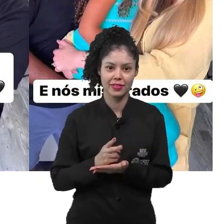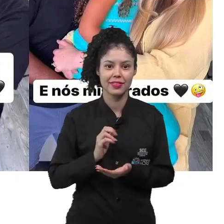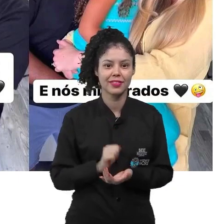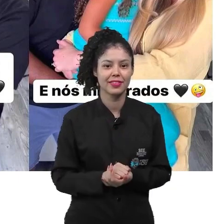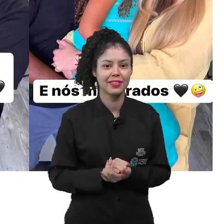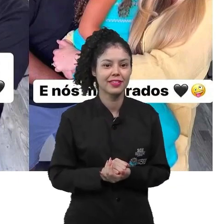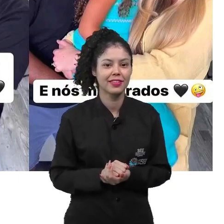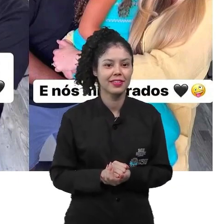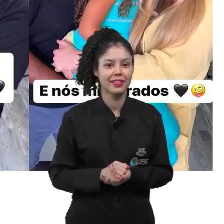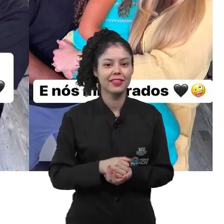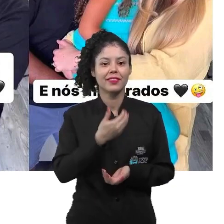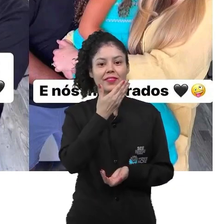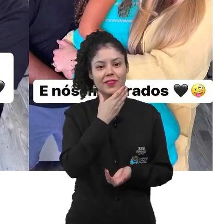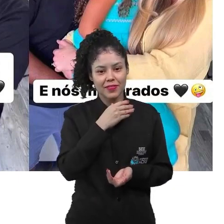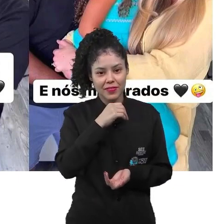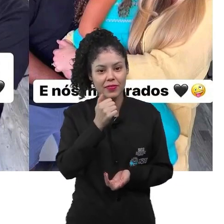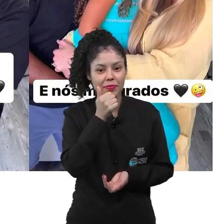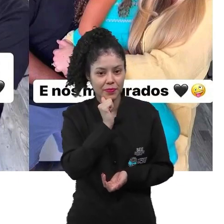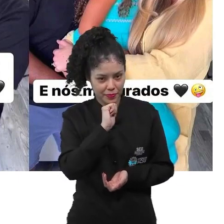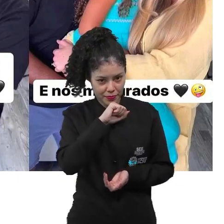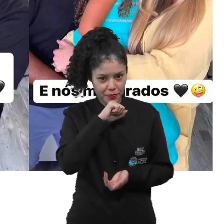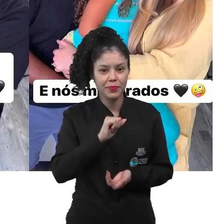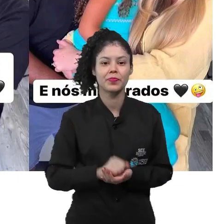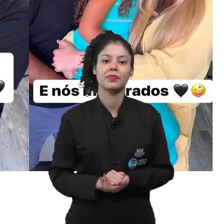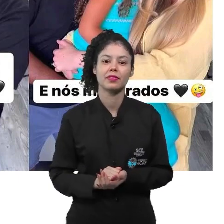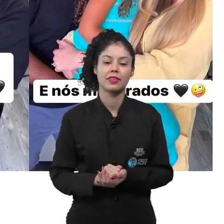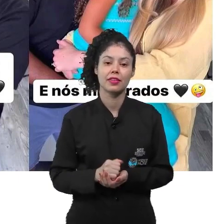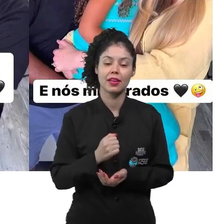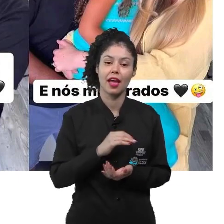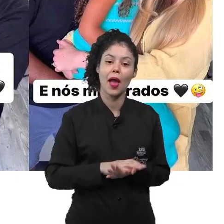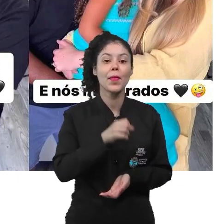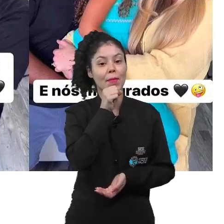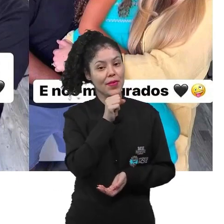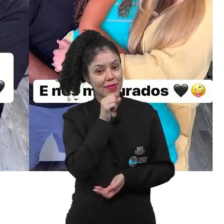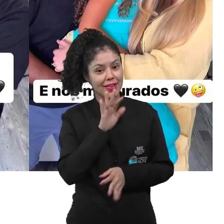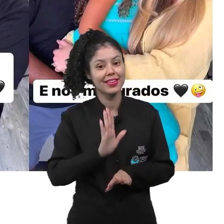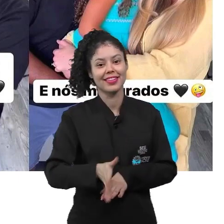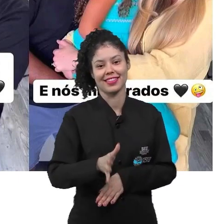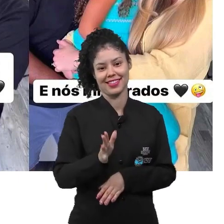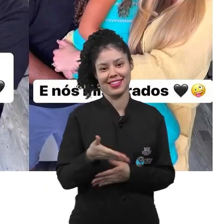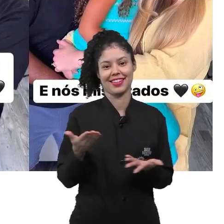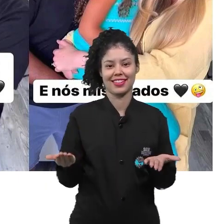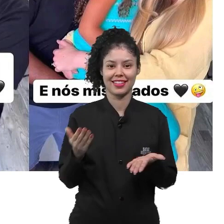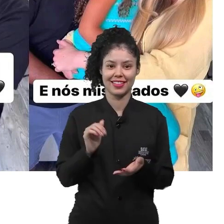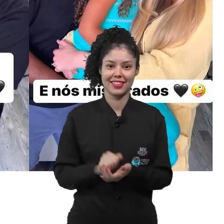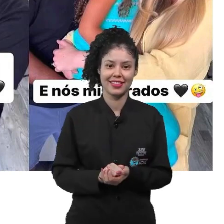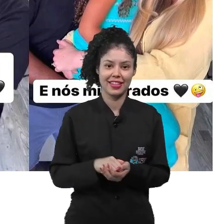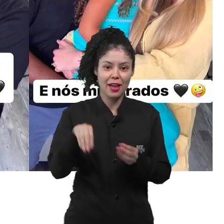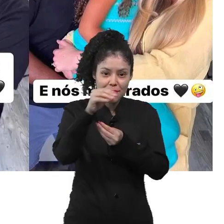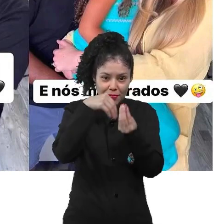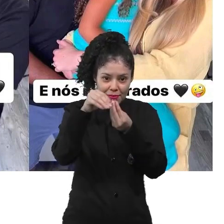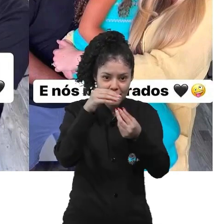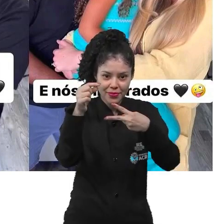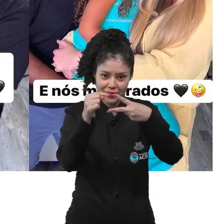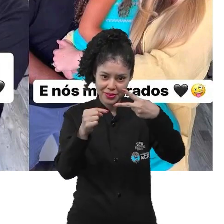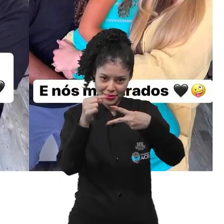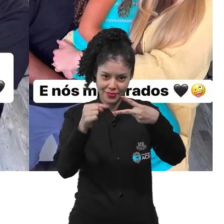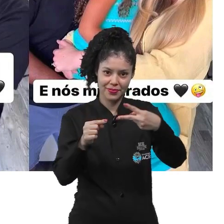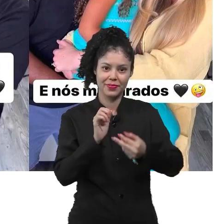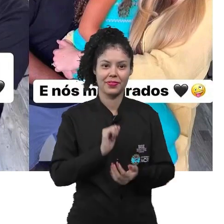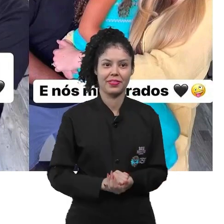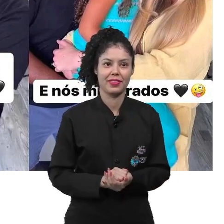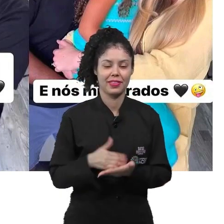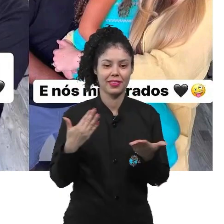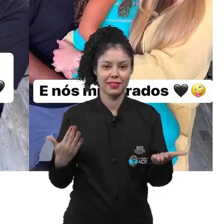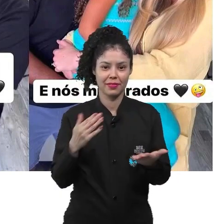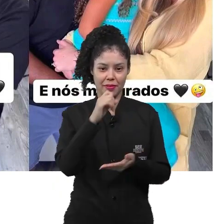ser da mesma cor ali do pai, né? E a filha mais velha, ela é a misturinha do casal, né? Então,